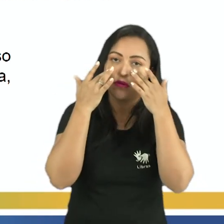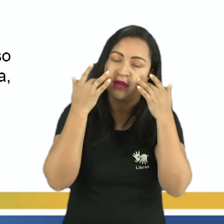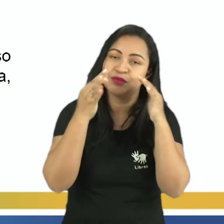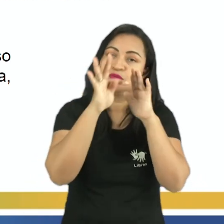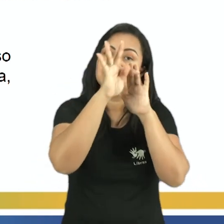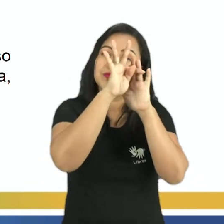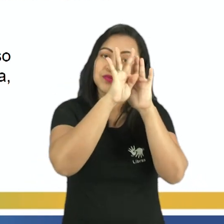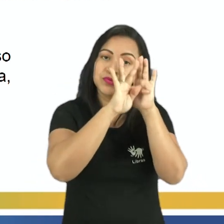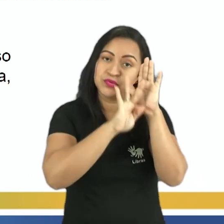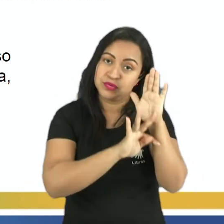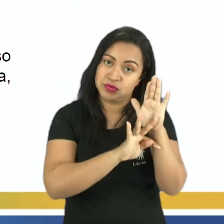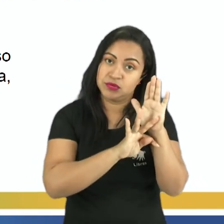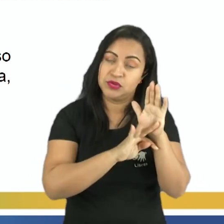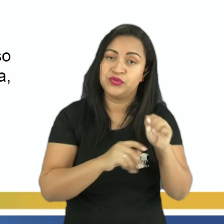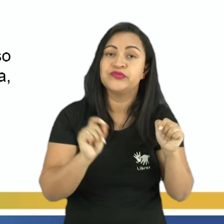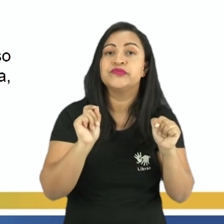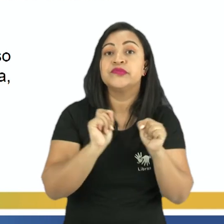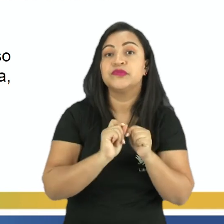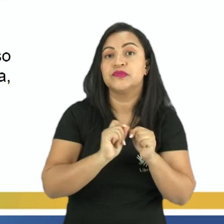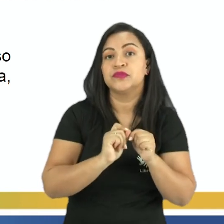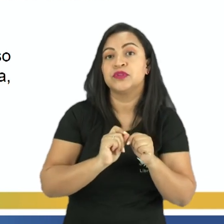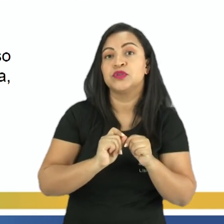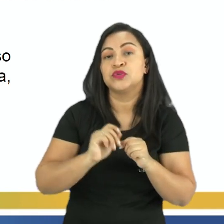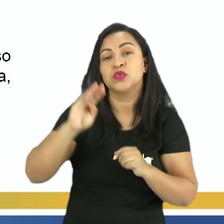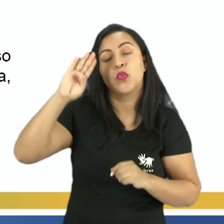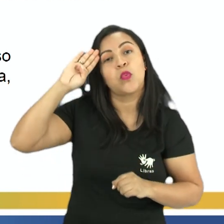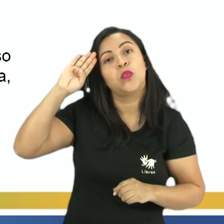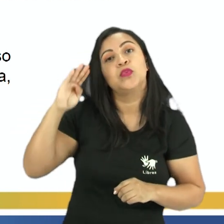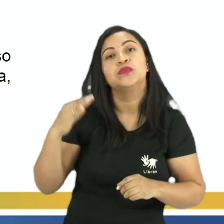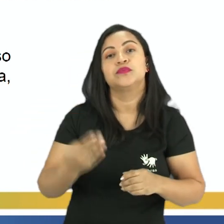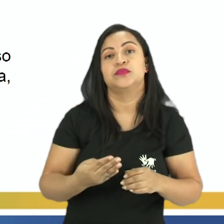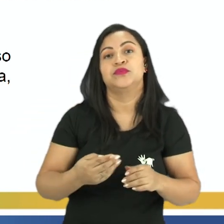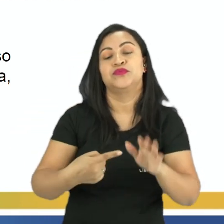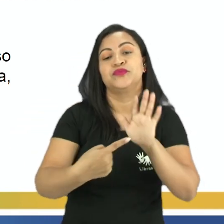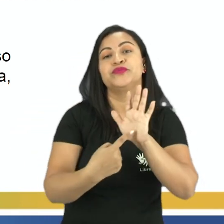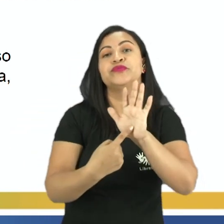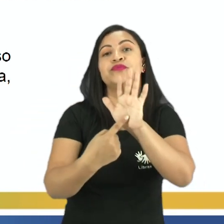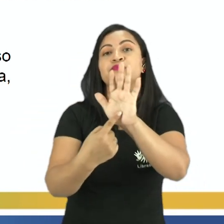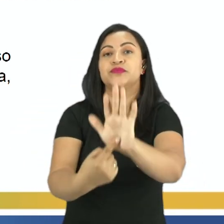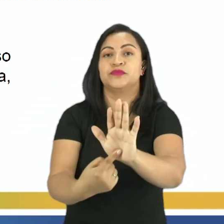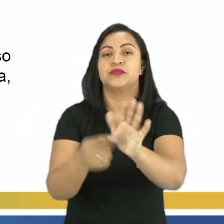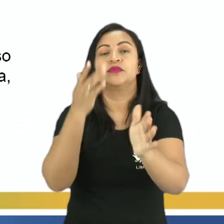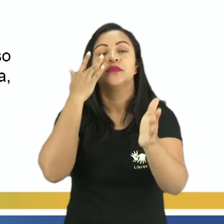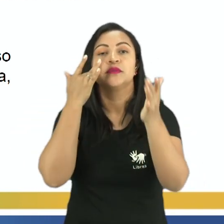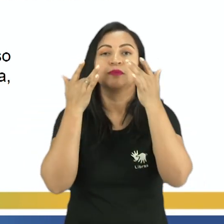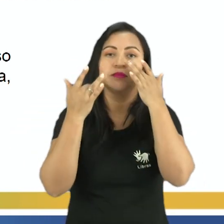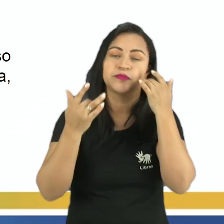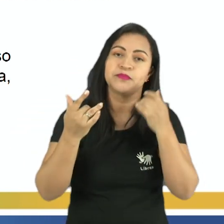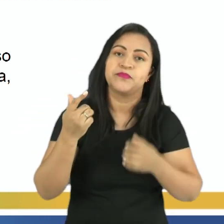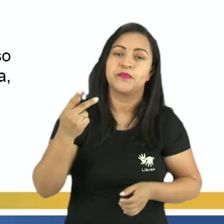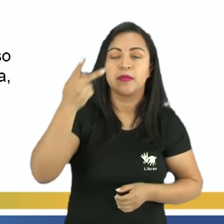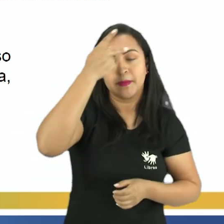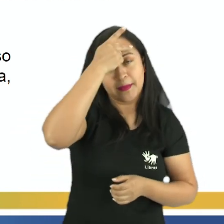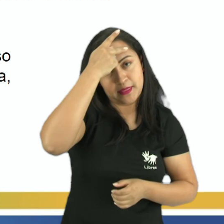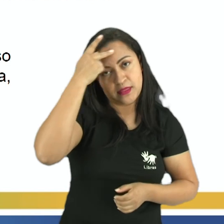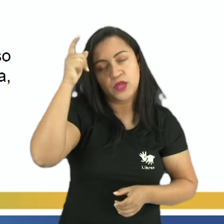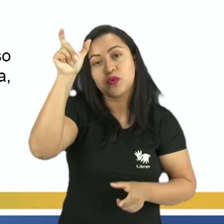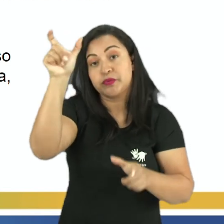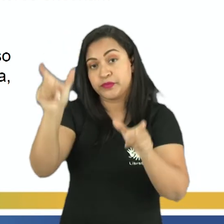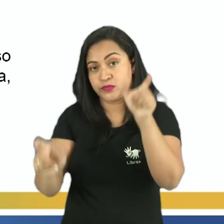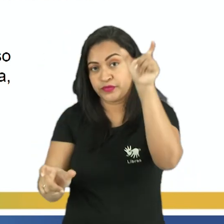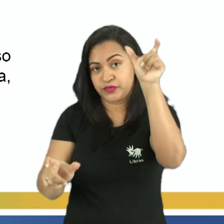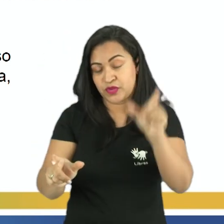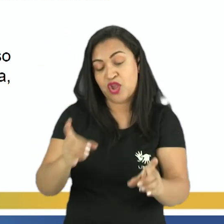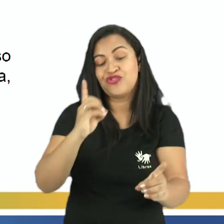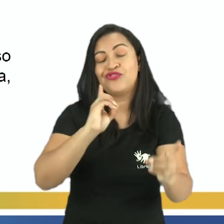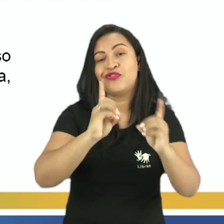textos literários feitos com o intuito de serem encenados ou dramatizados. Os atores encenam e